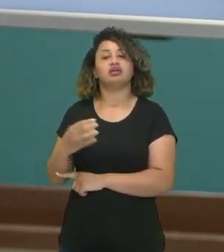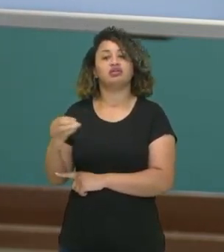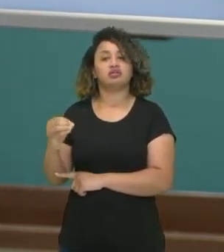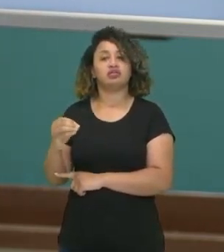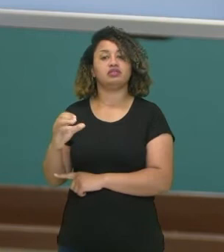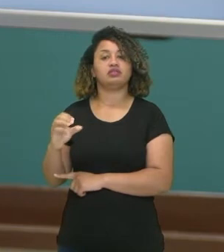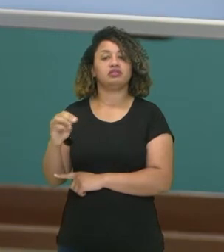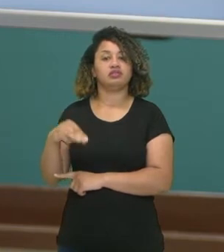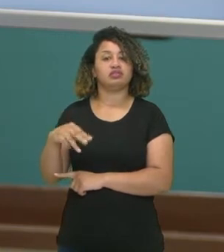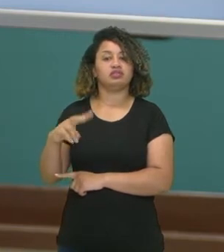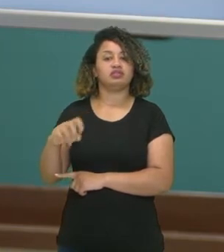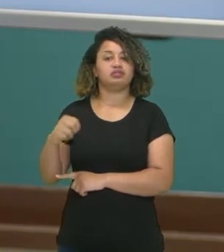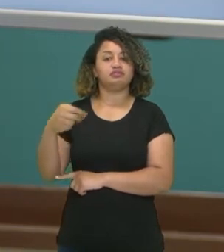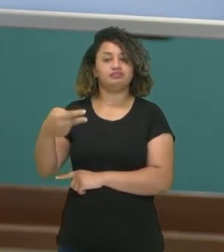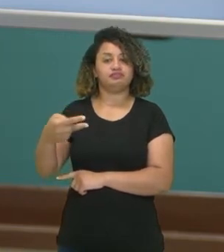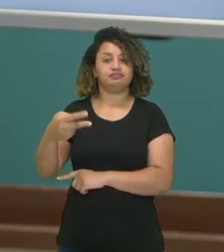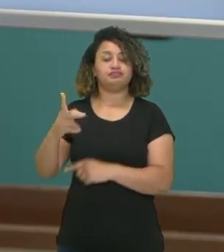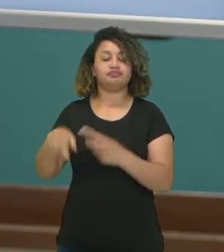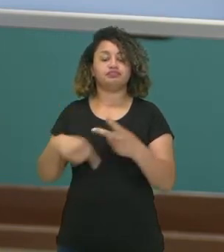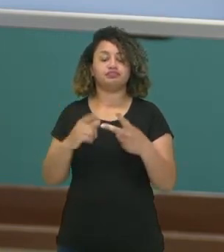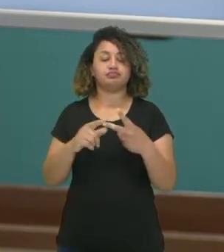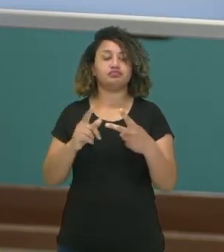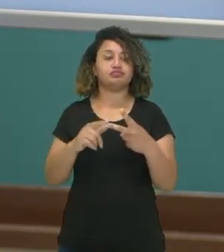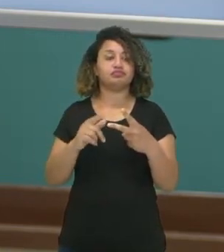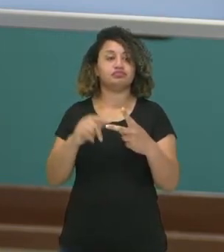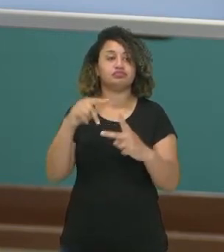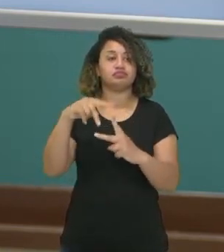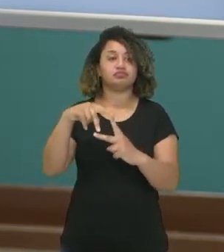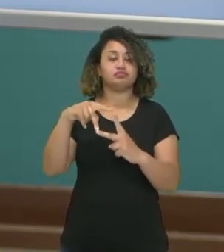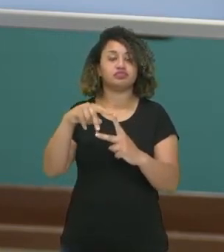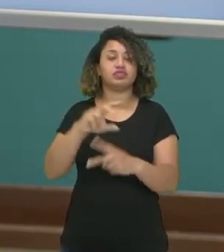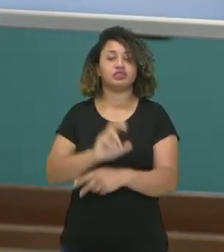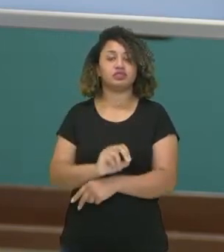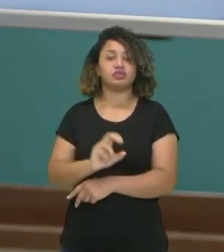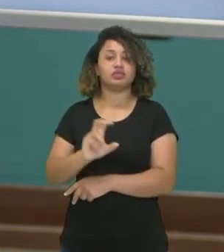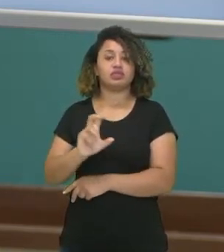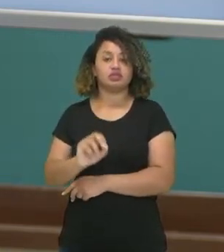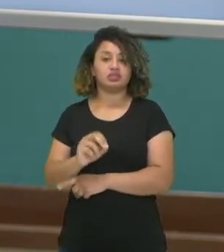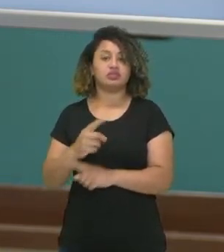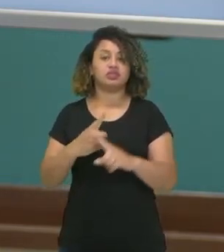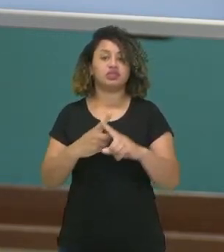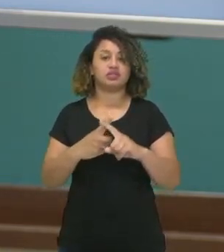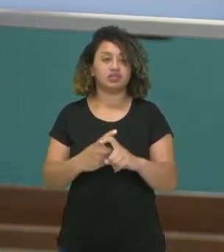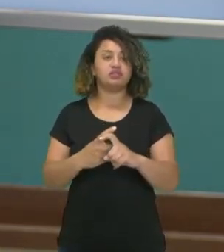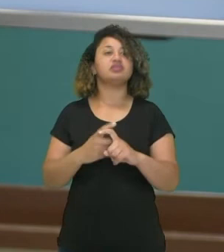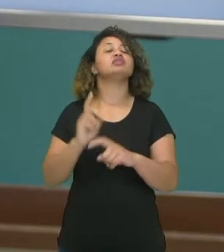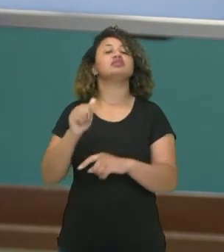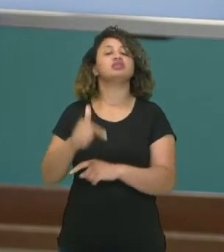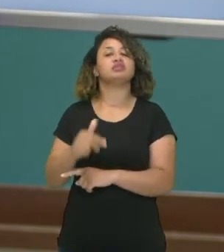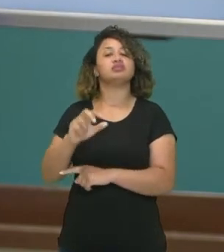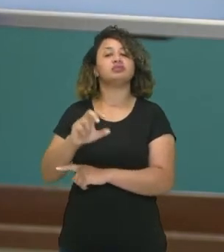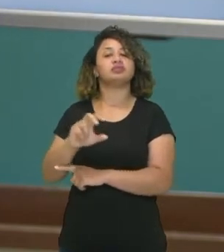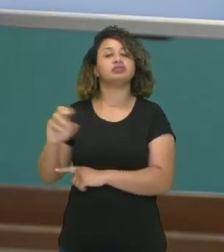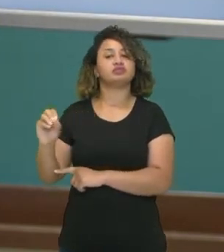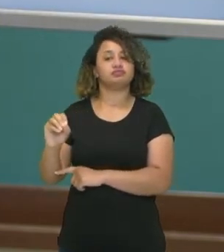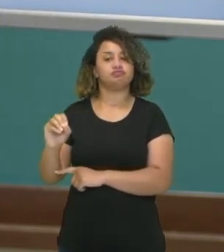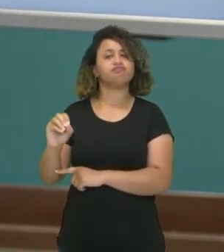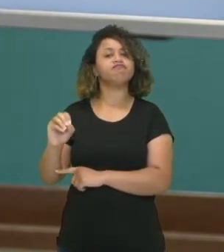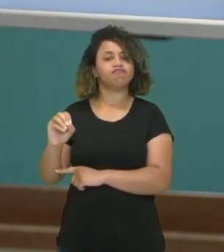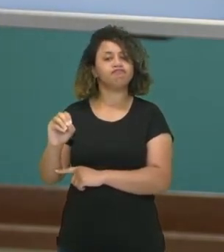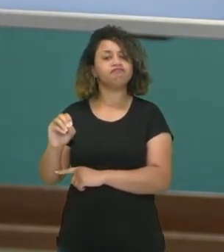centímetros quadrados. E a área 2? 50 vezes 50, que vai dar